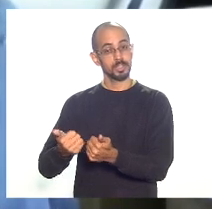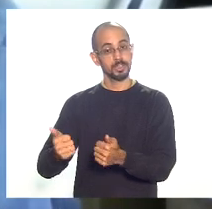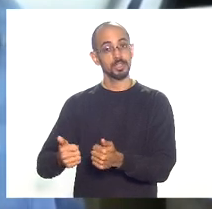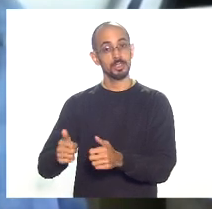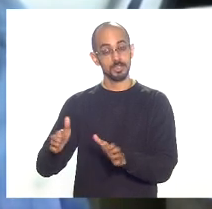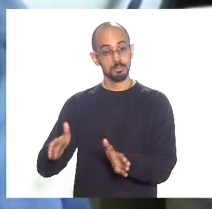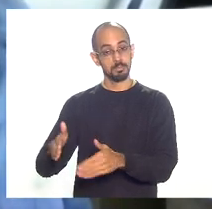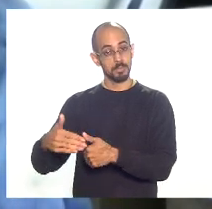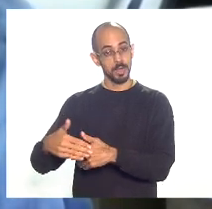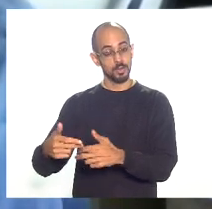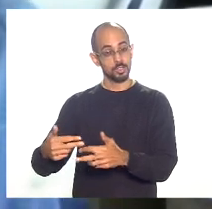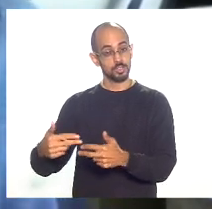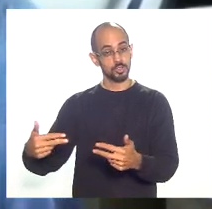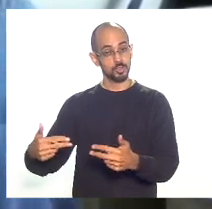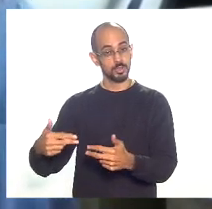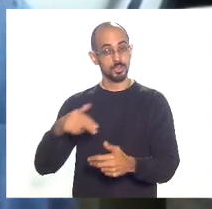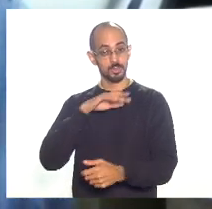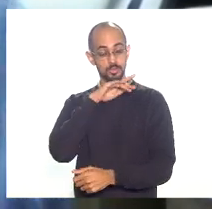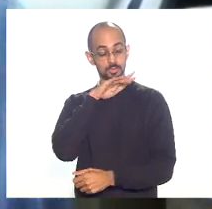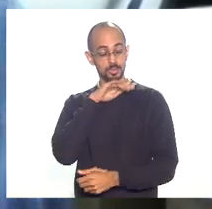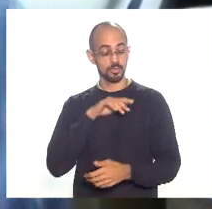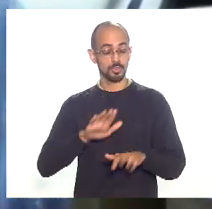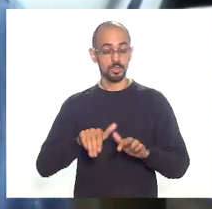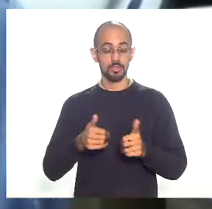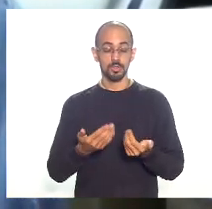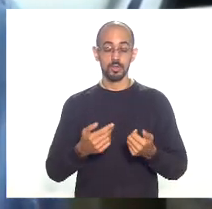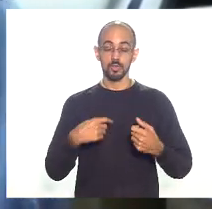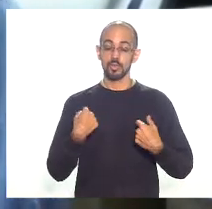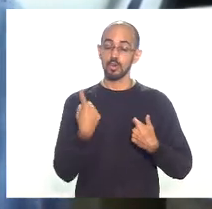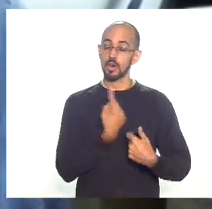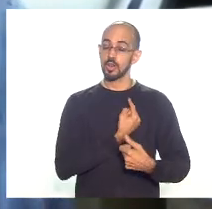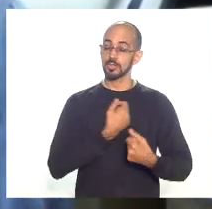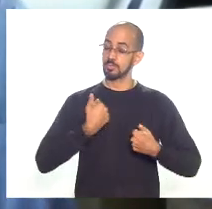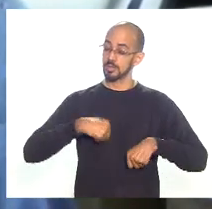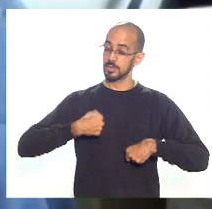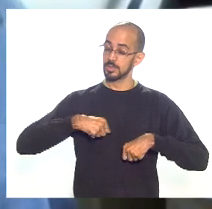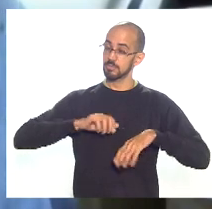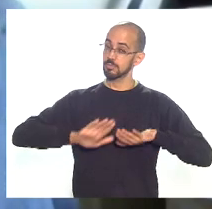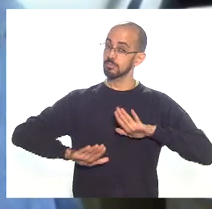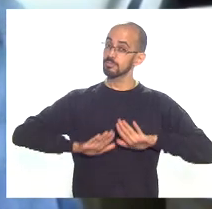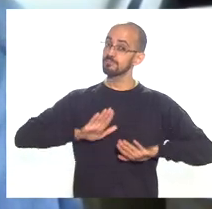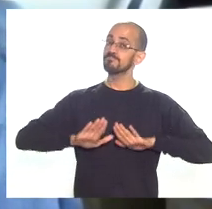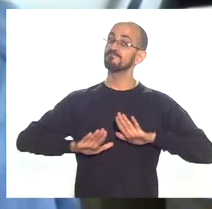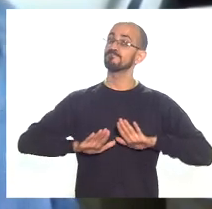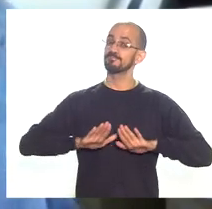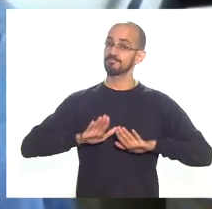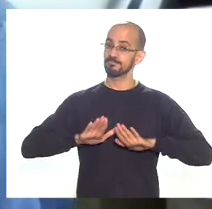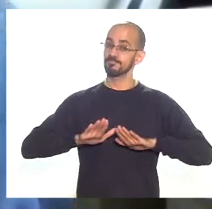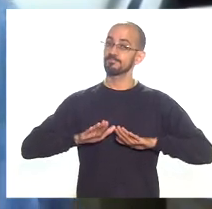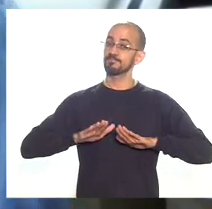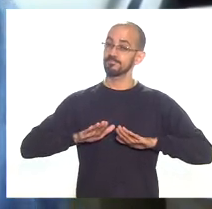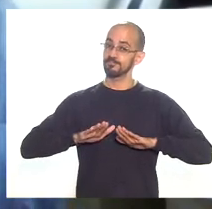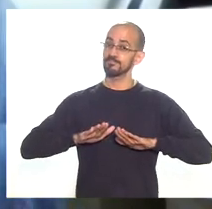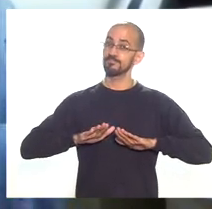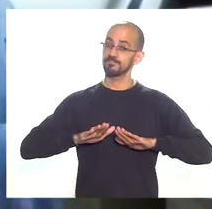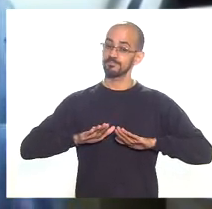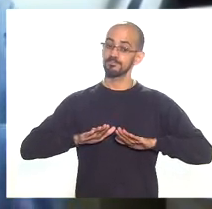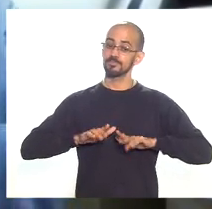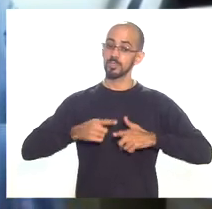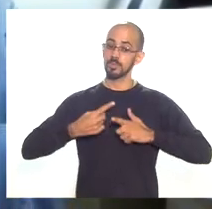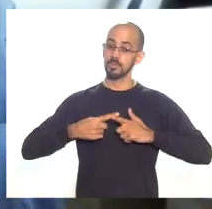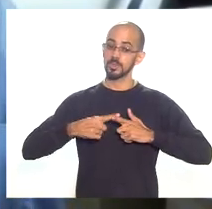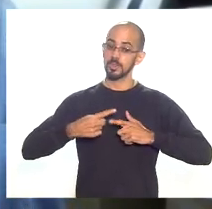então é necessário que a gente se prepare para isso abra